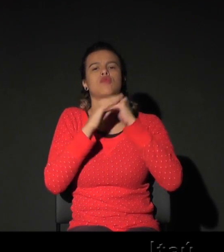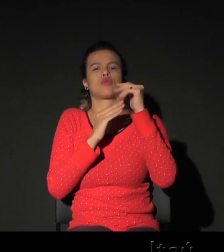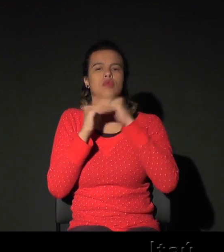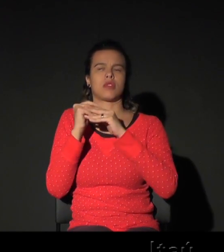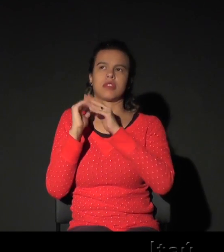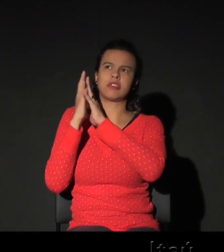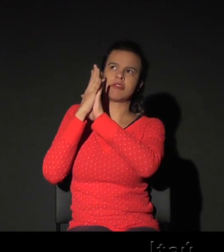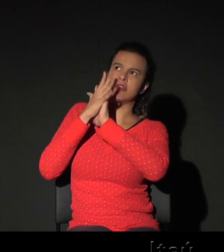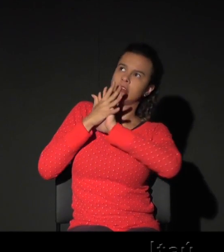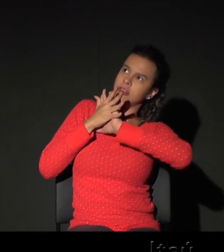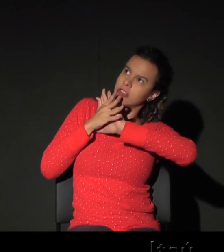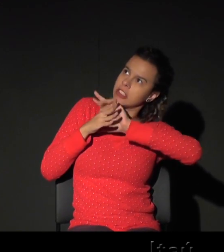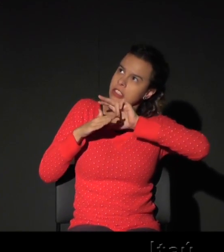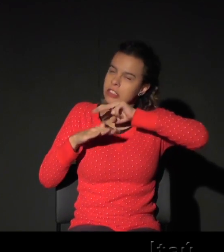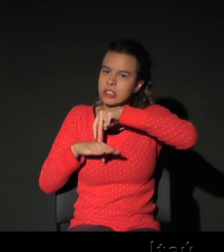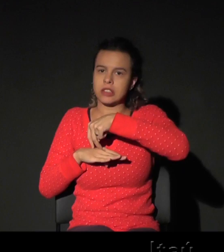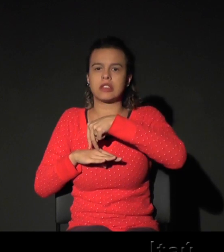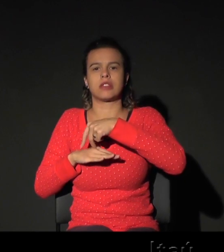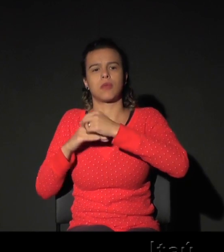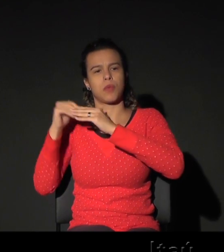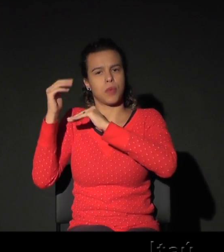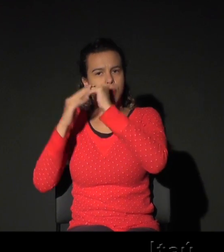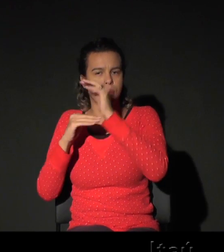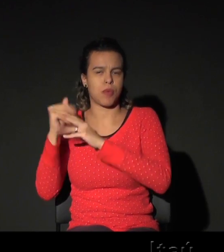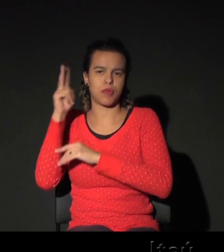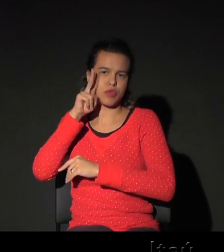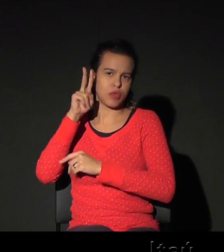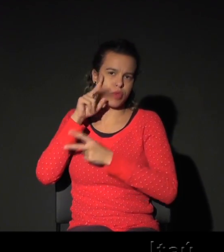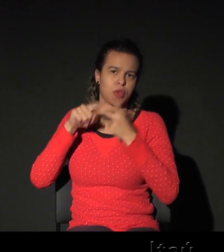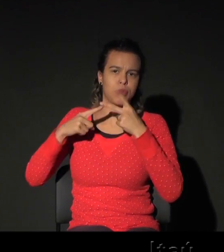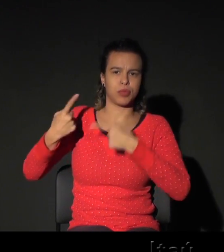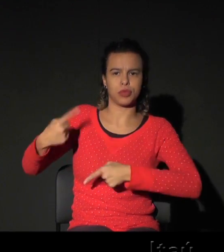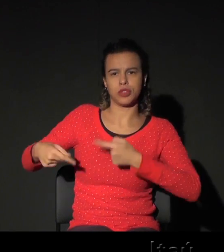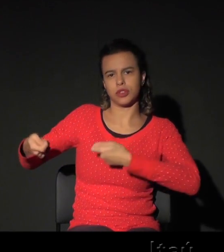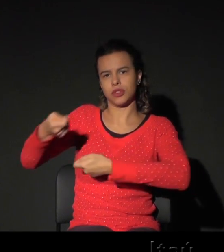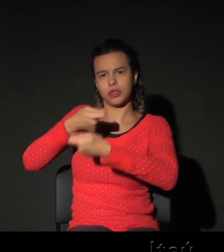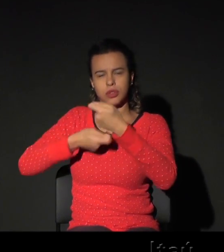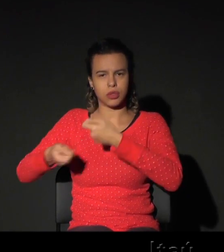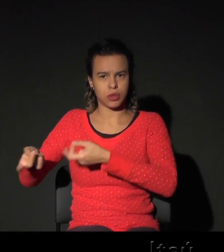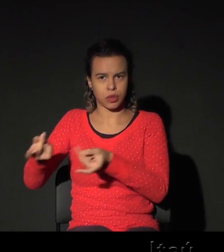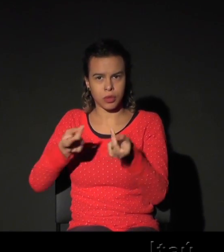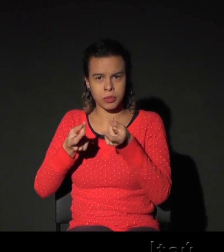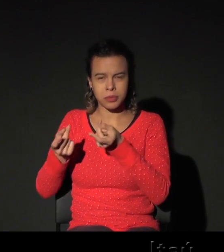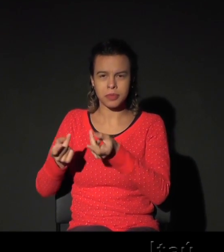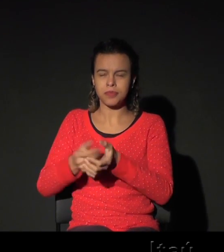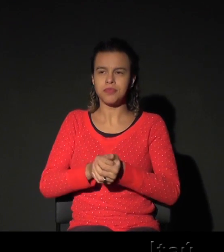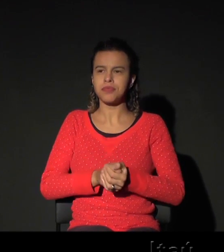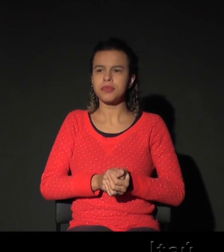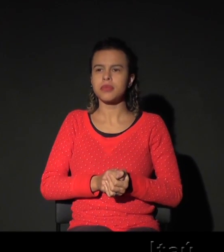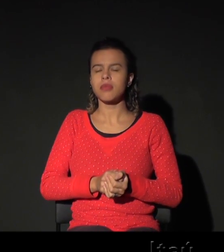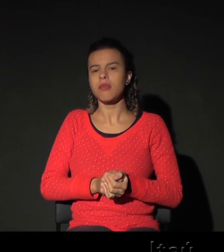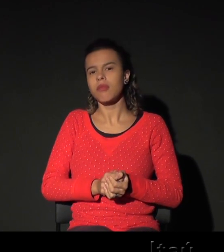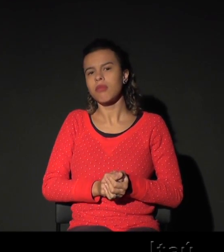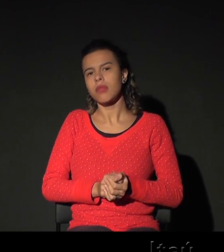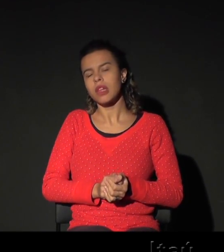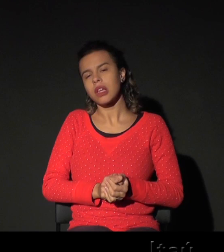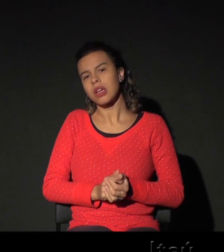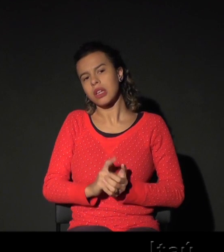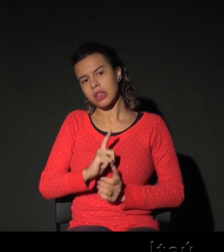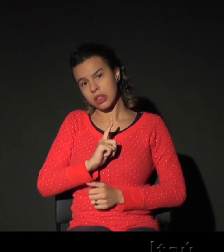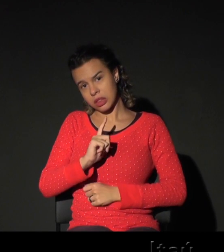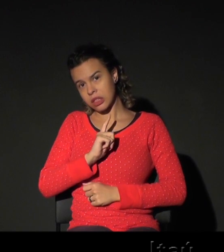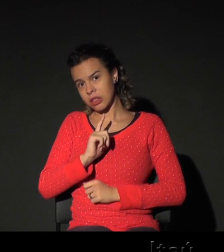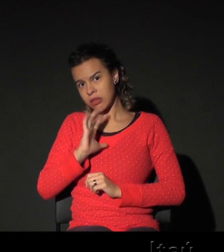opressão secular histórica política econômica e aconteceu